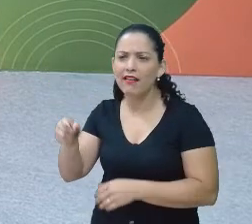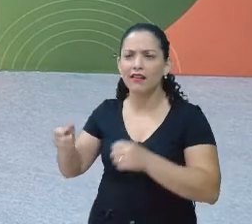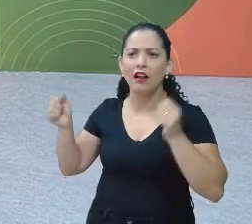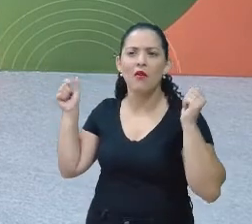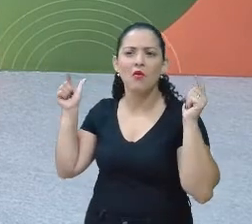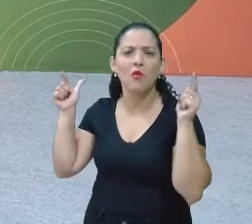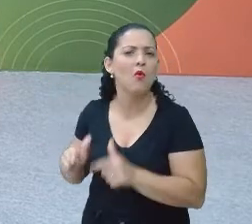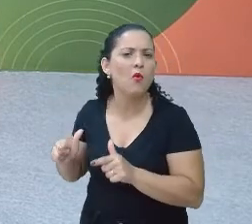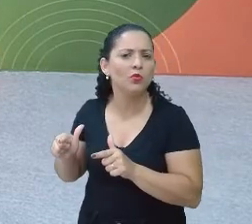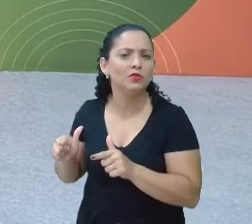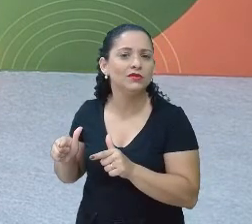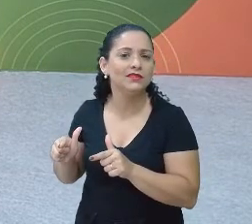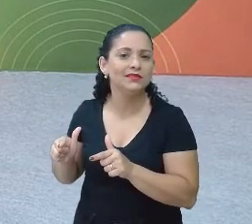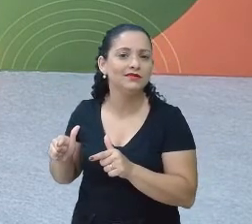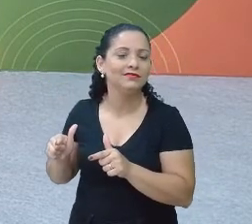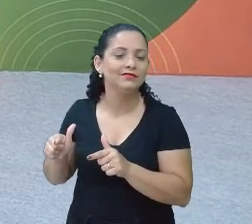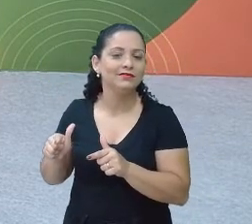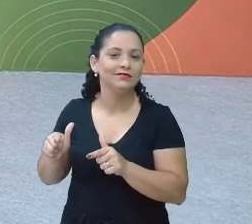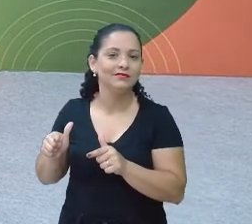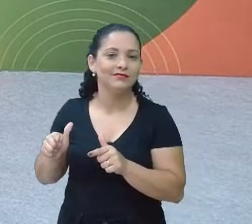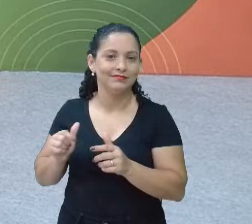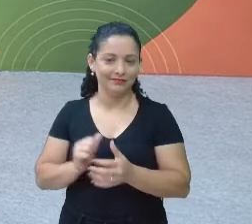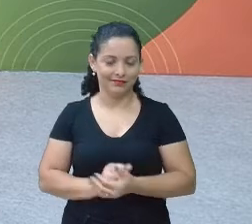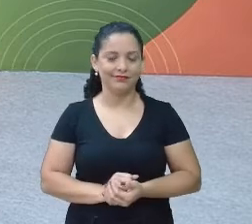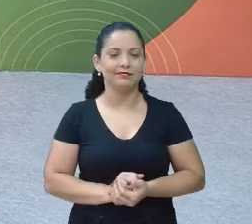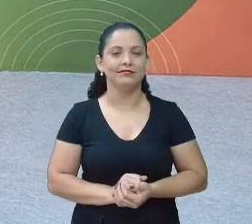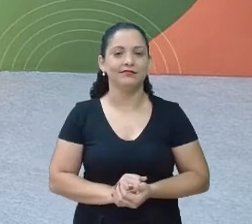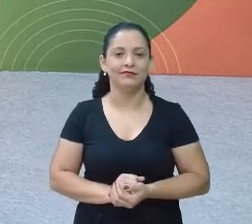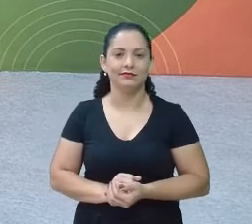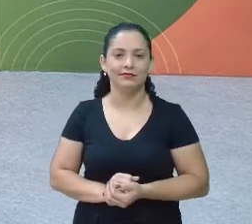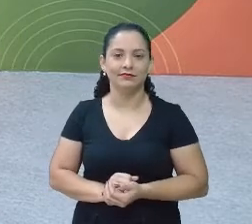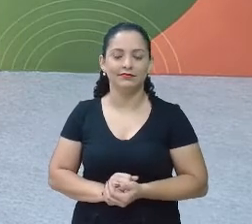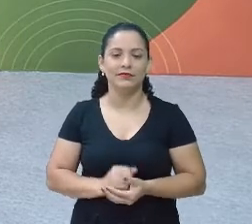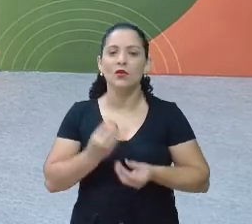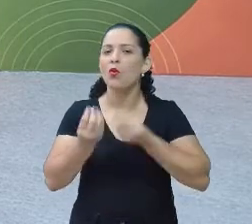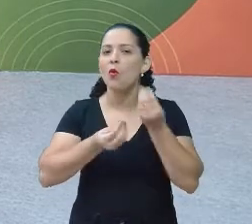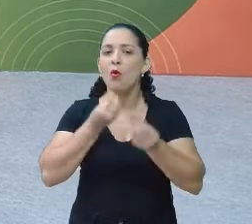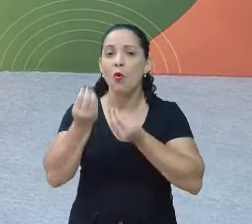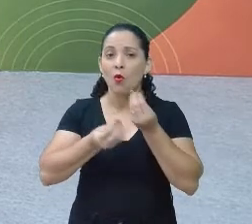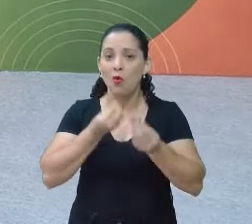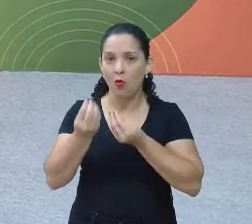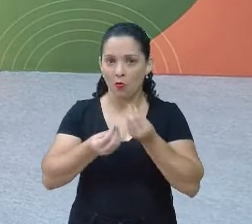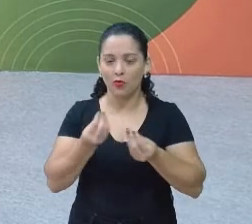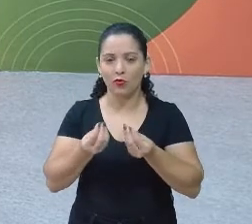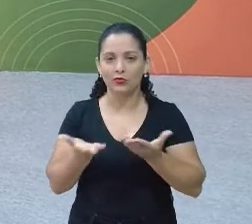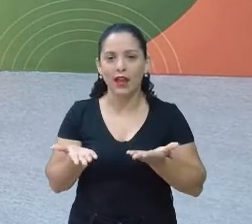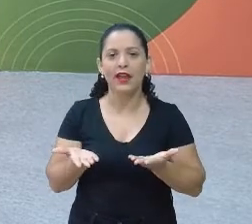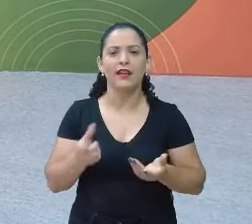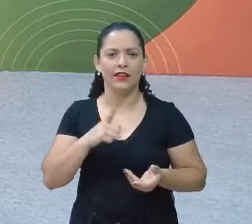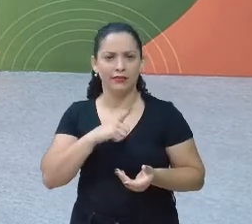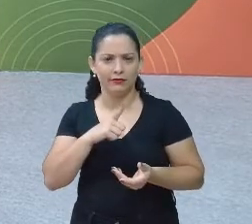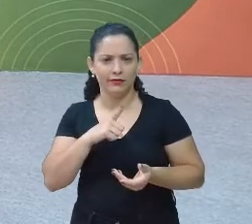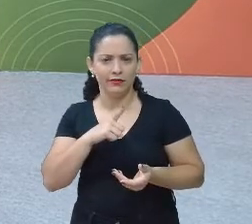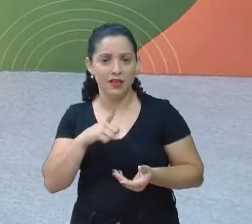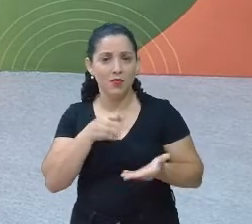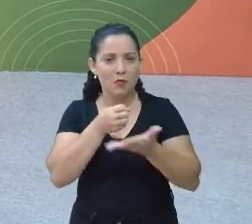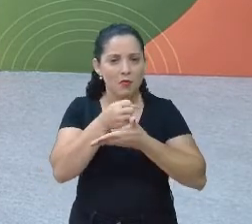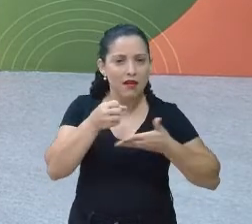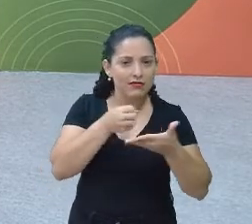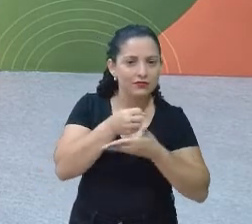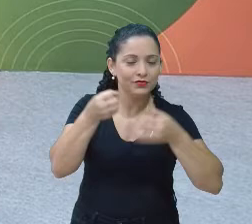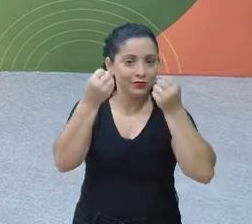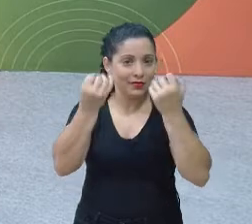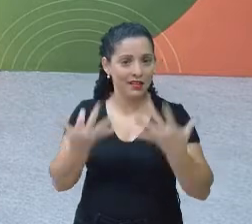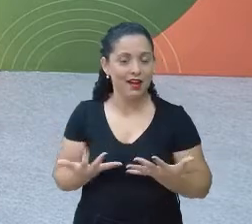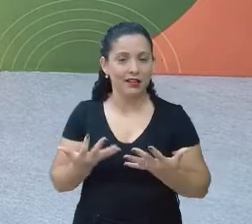preposições, tá? Para vocês entenderem aqui, in, on, at, onde é que a gente faz, como é que a gente trabalha, né? Aqui ela diz que ela está na